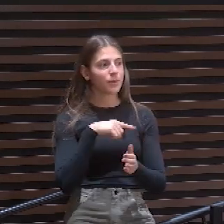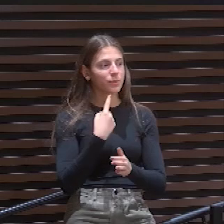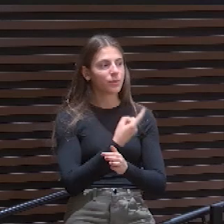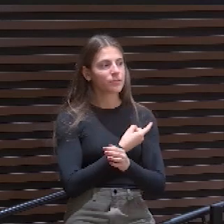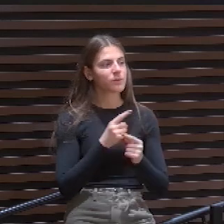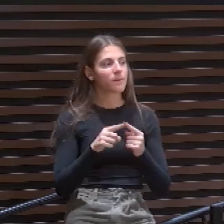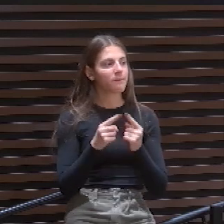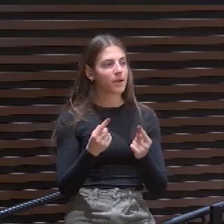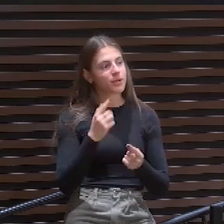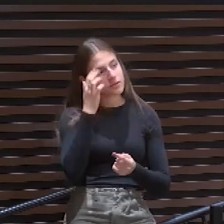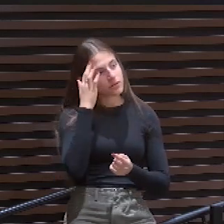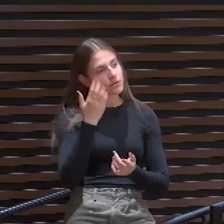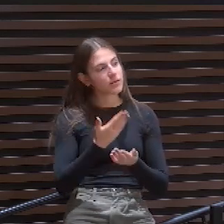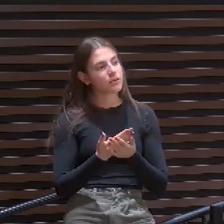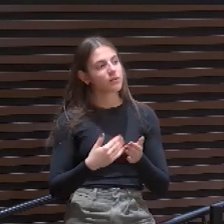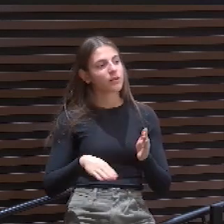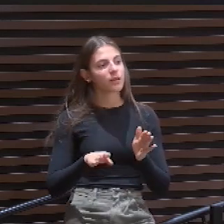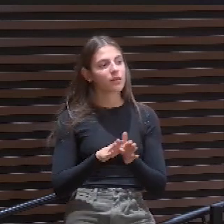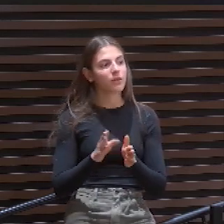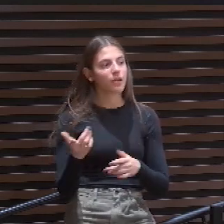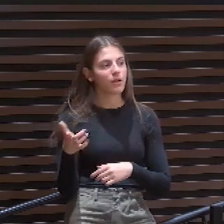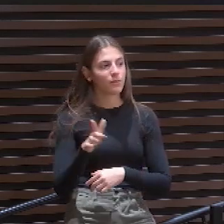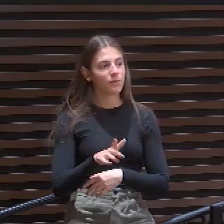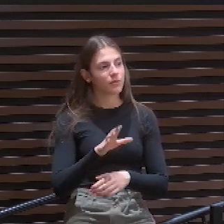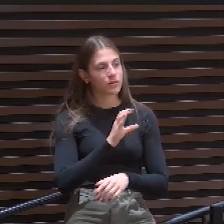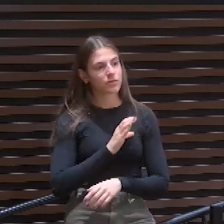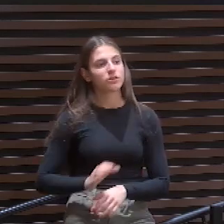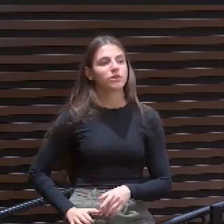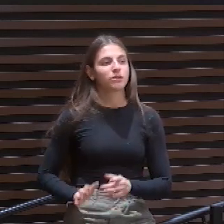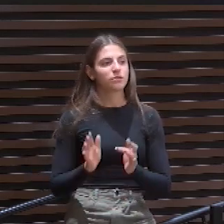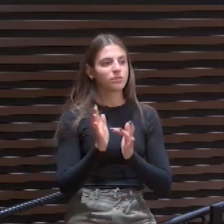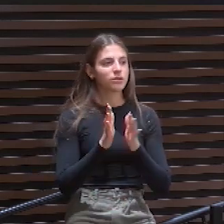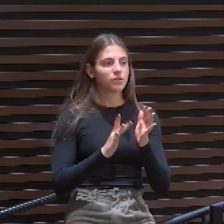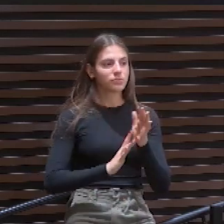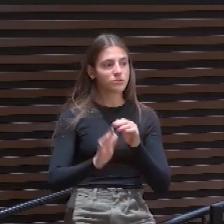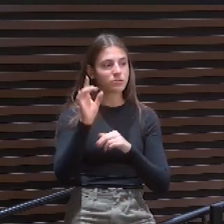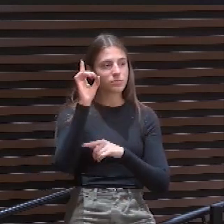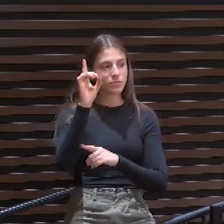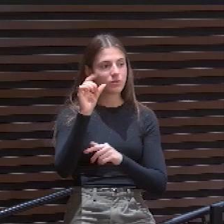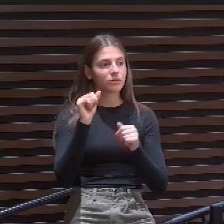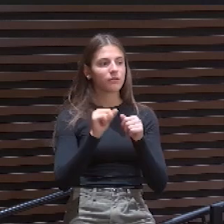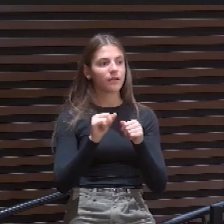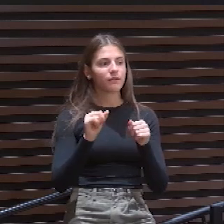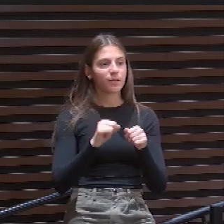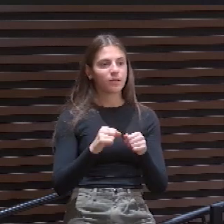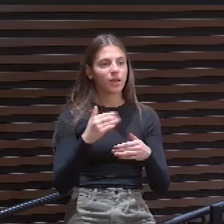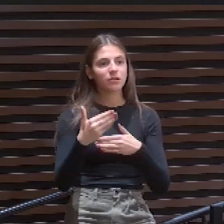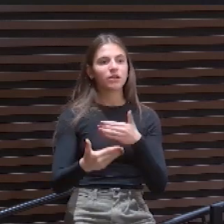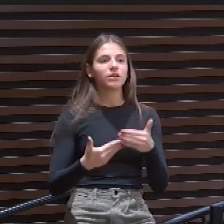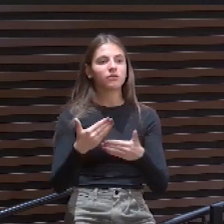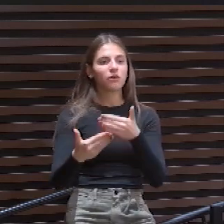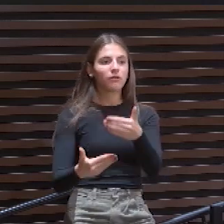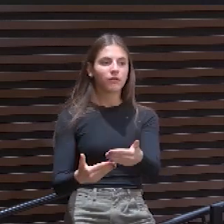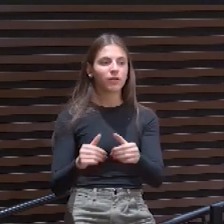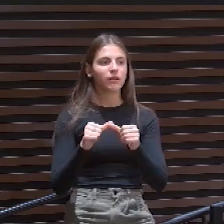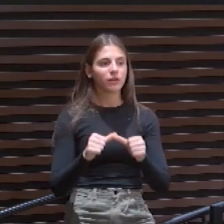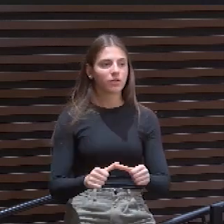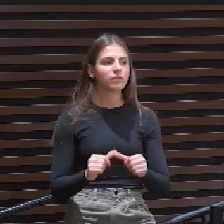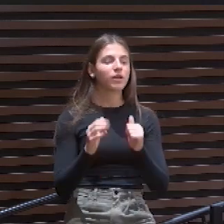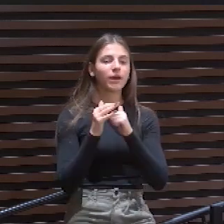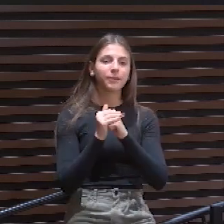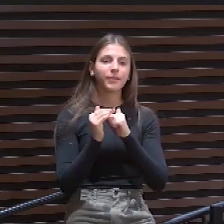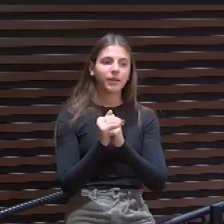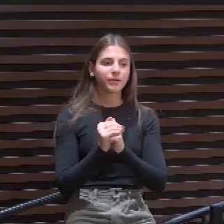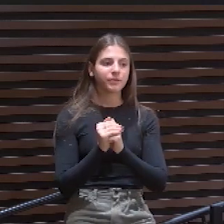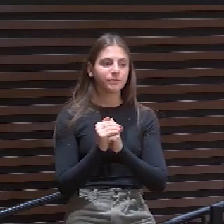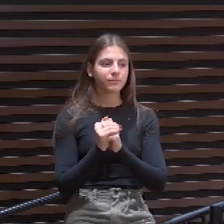creio que até a volta de Cristo Jesus, Ele é quem vai desenvolver isso em nós. Amém?